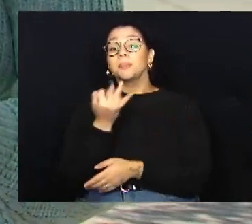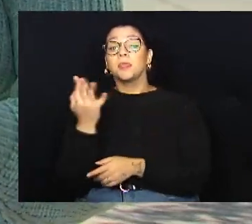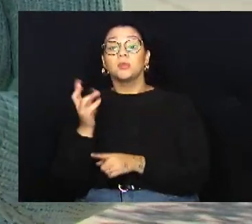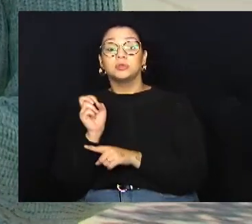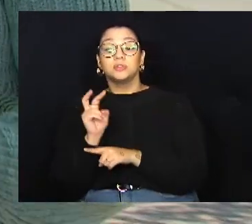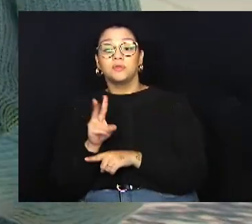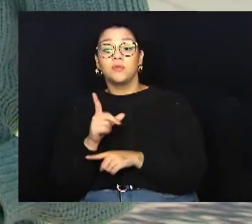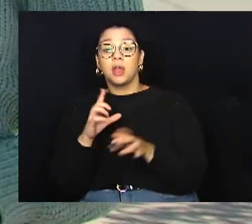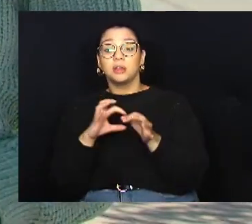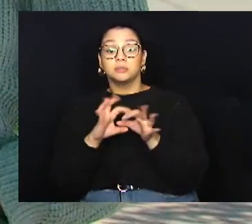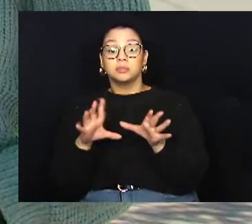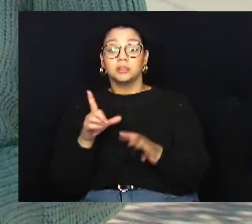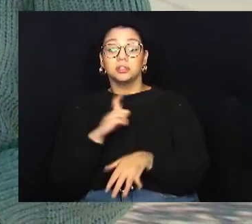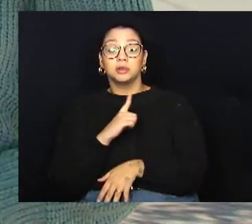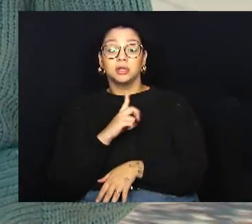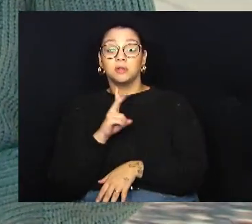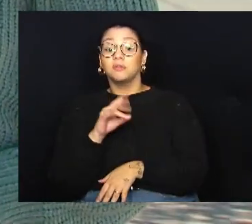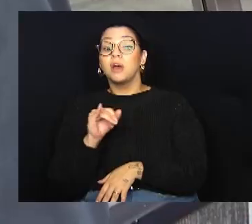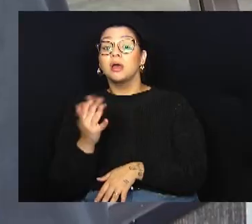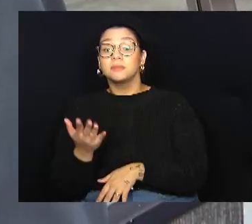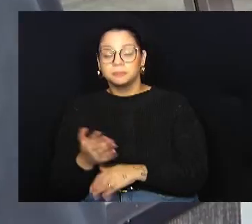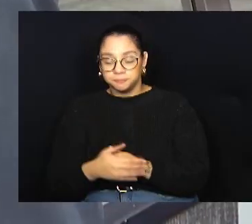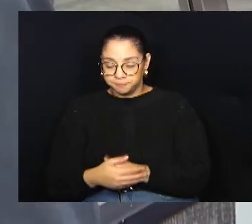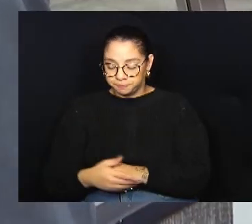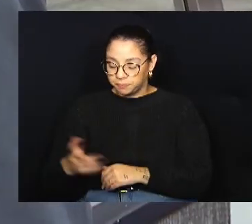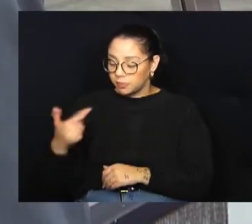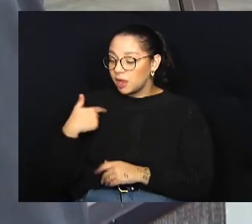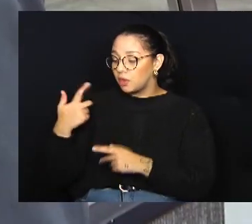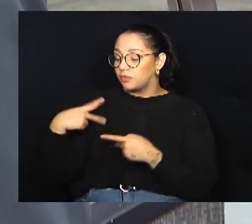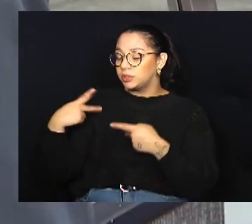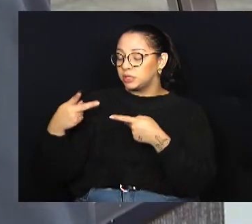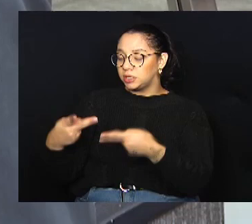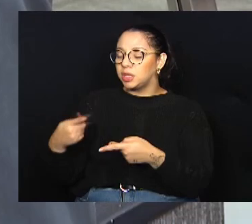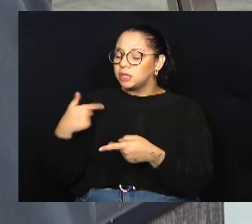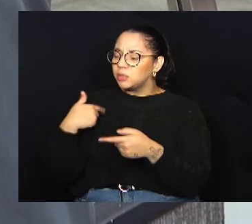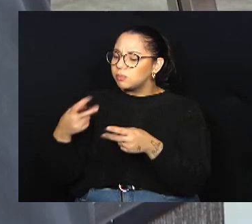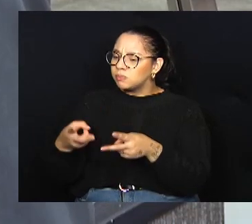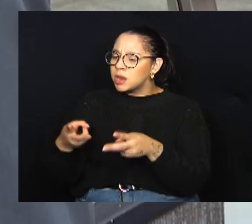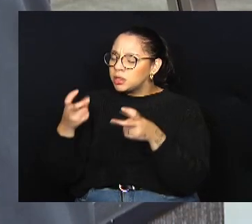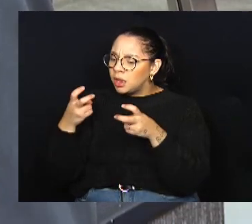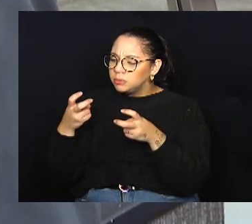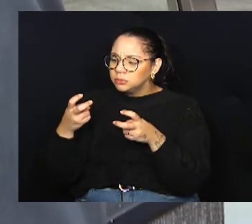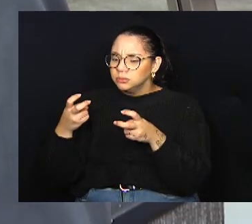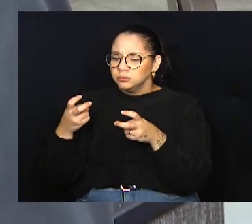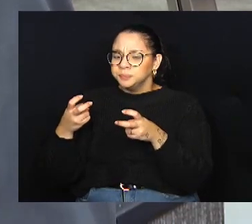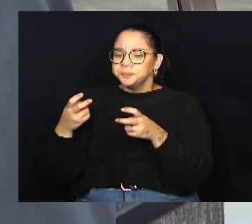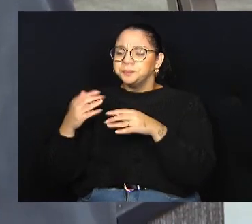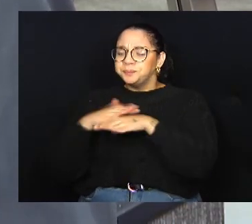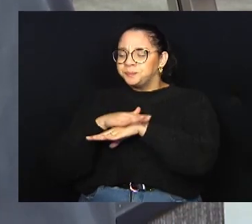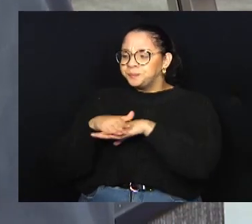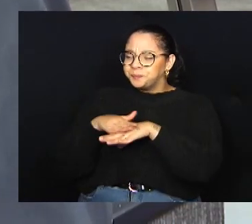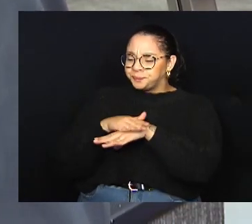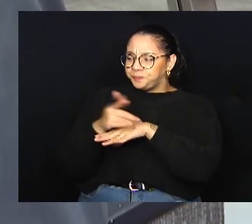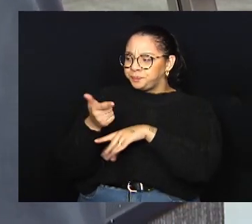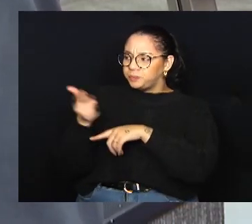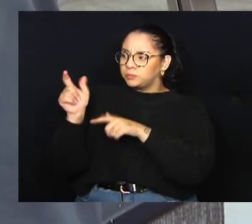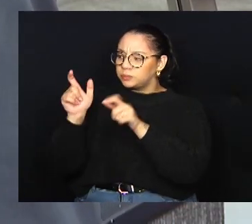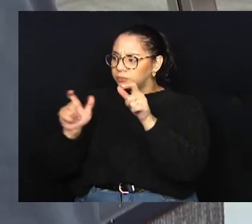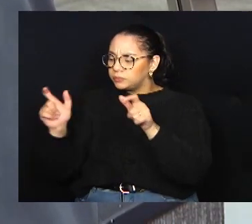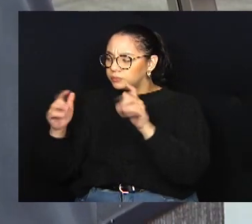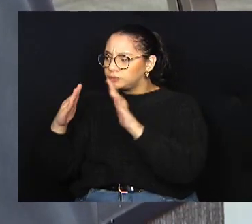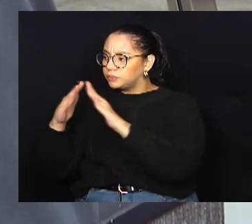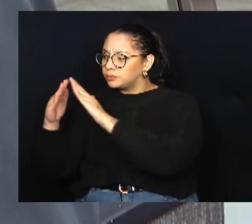quantas vagas serão disponibilizadas. Fui visitar, né, e pude perceber, né, e conversando com